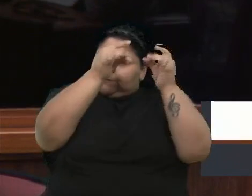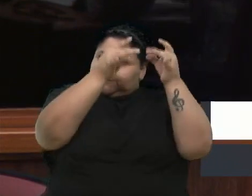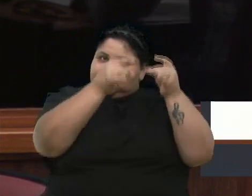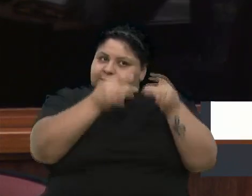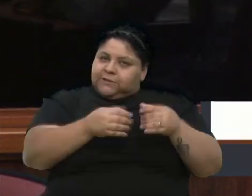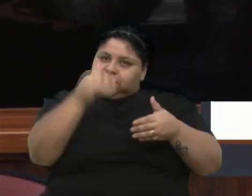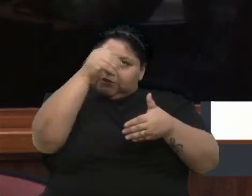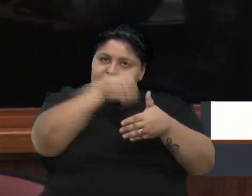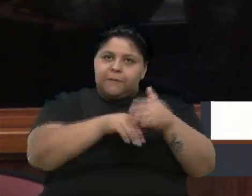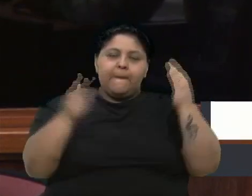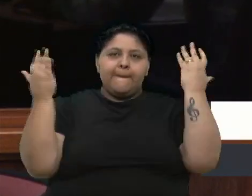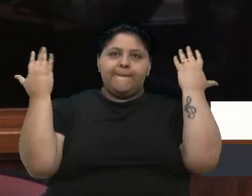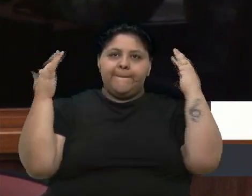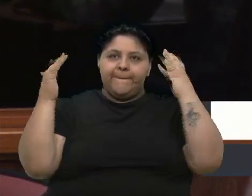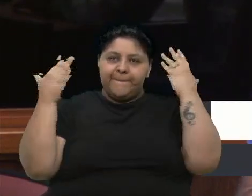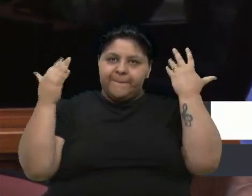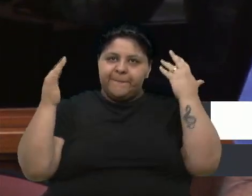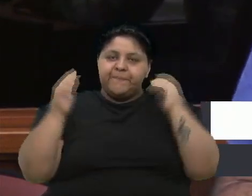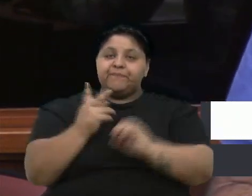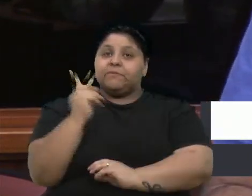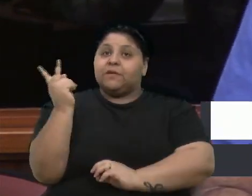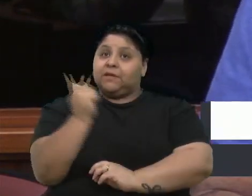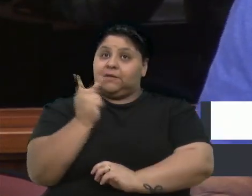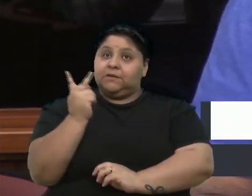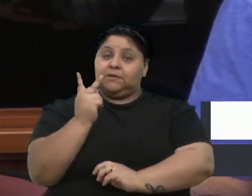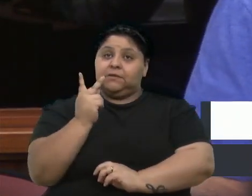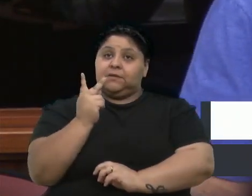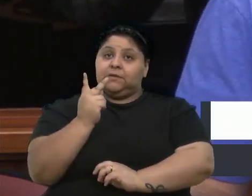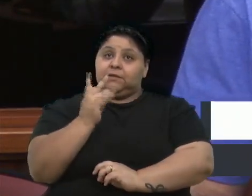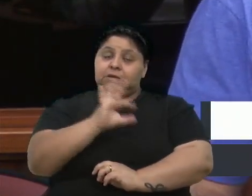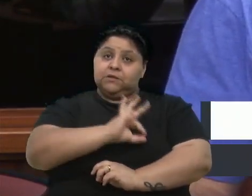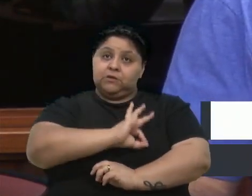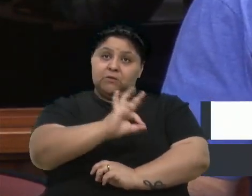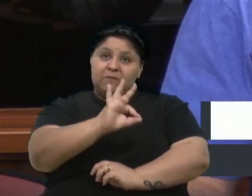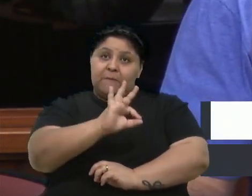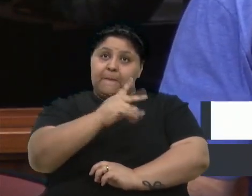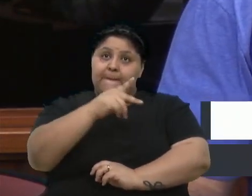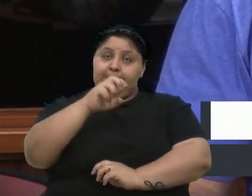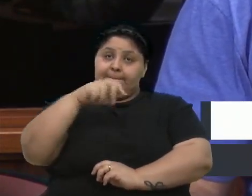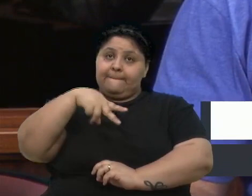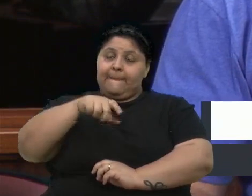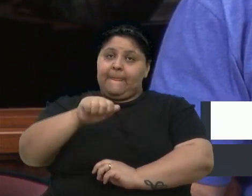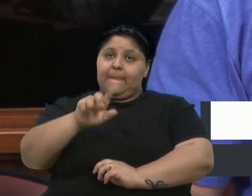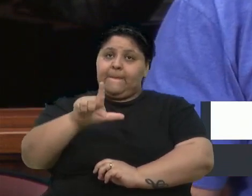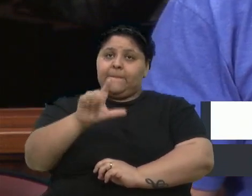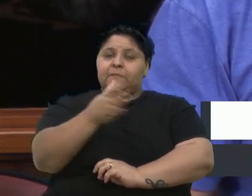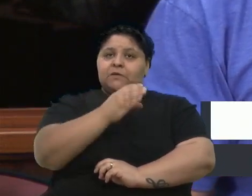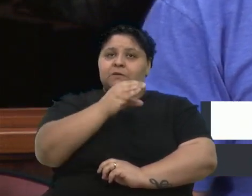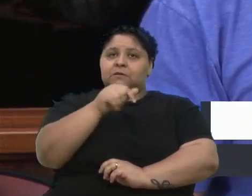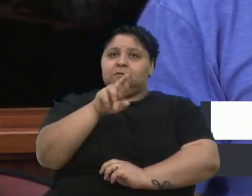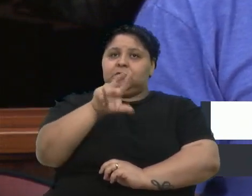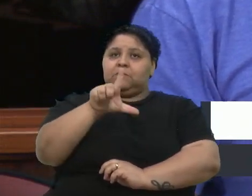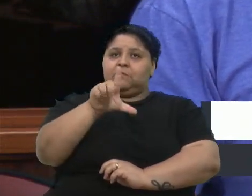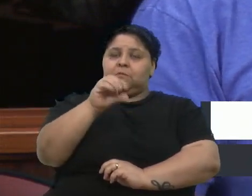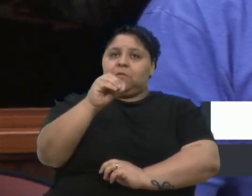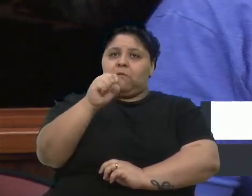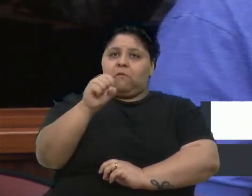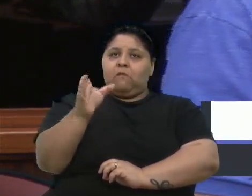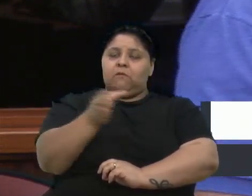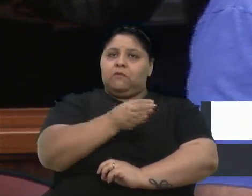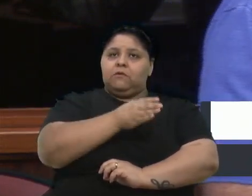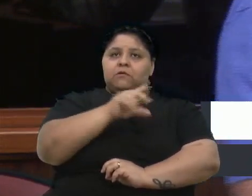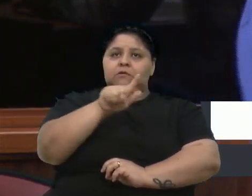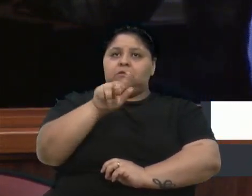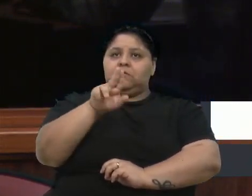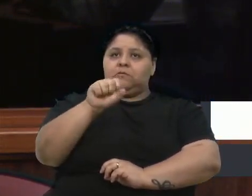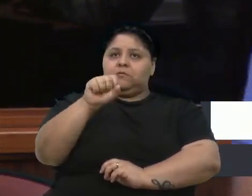de congratulação a 2 policiais penais, o Carlos Alberto Gorga e o policial penal